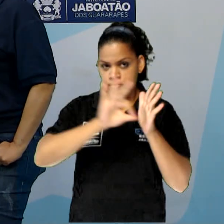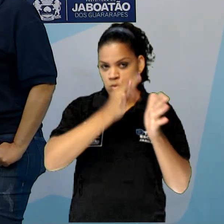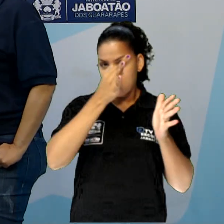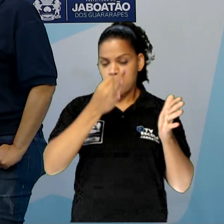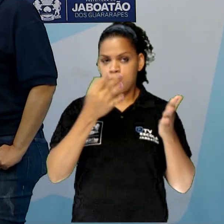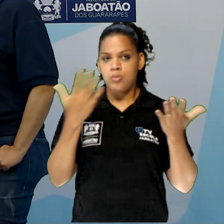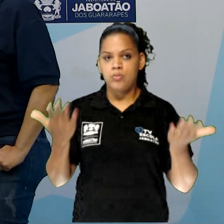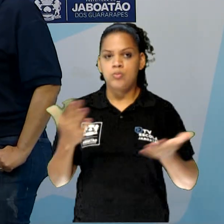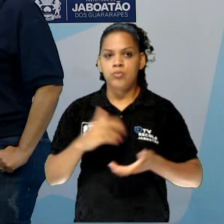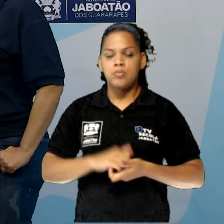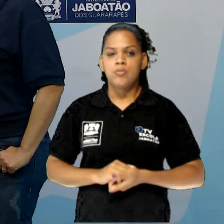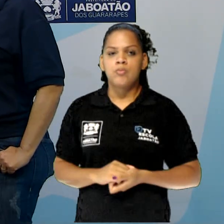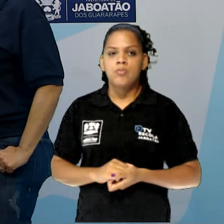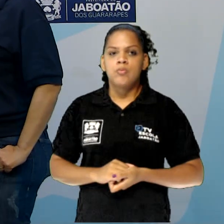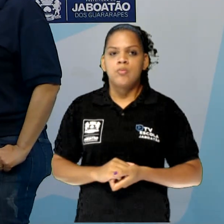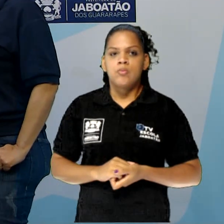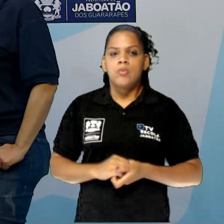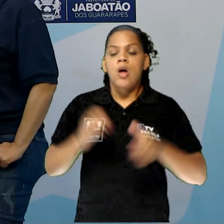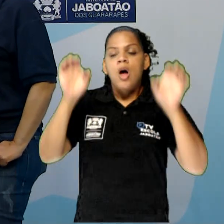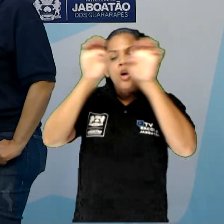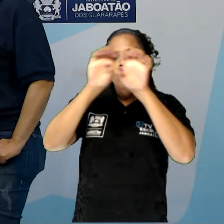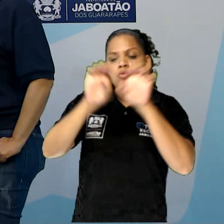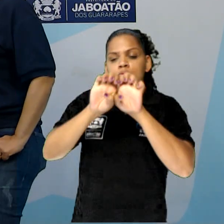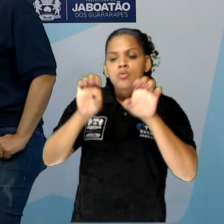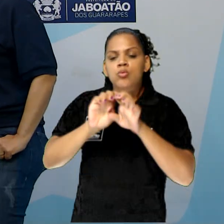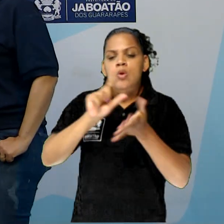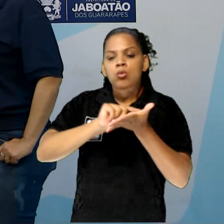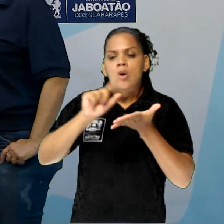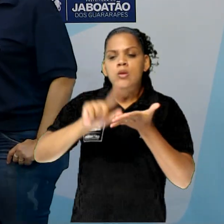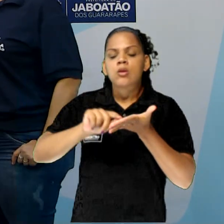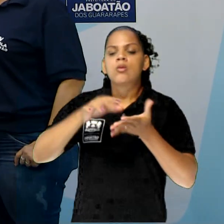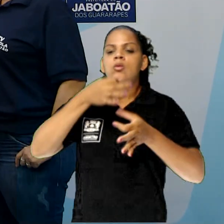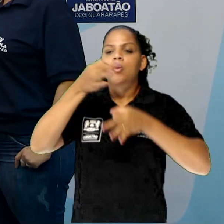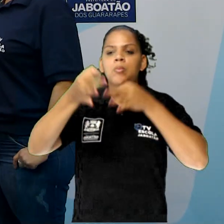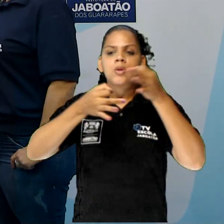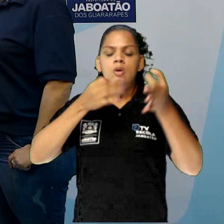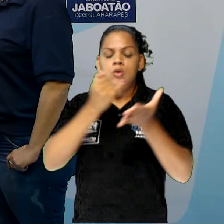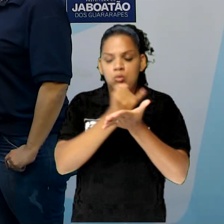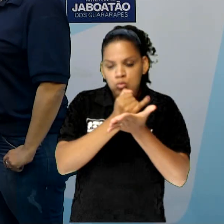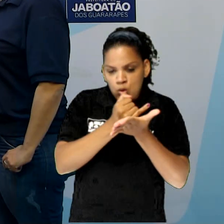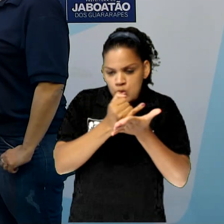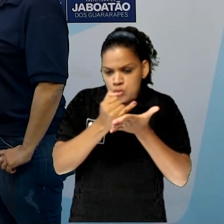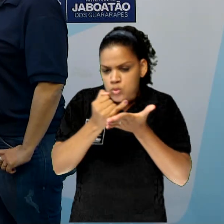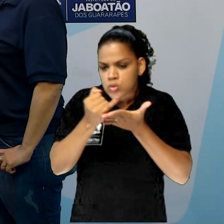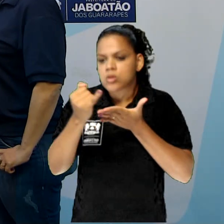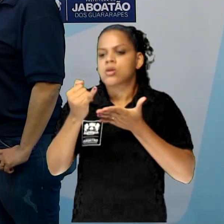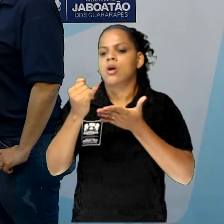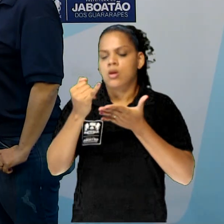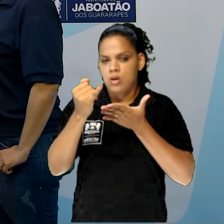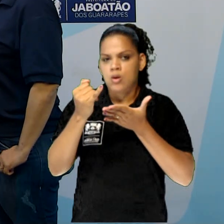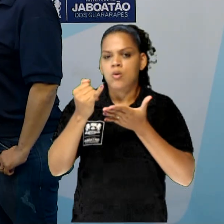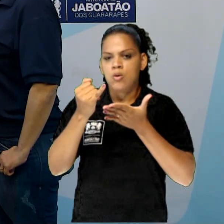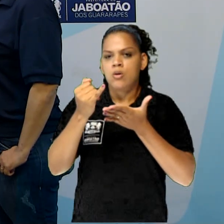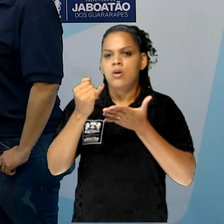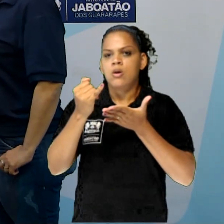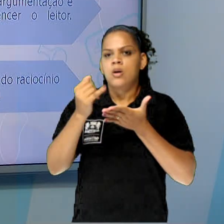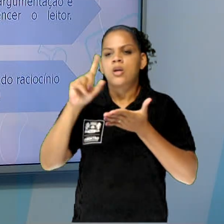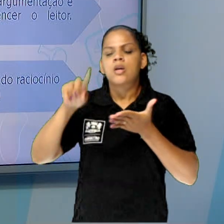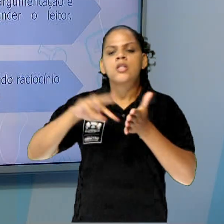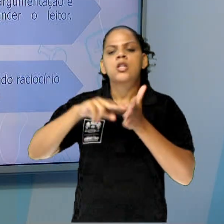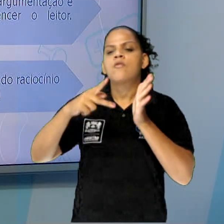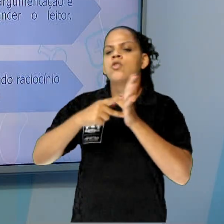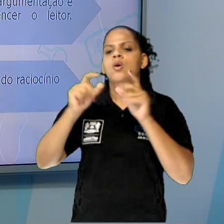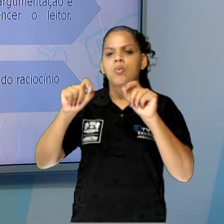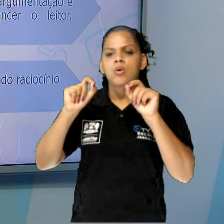A estrutura do artigo de opinião, ele tem como introdução o início do texto, momento em que o autor deve apresentar